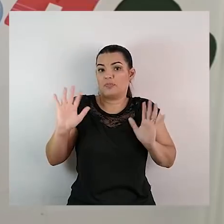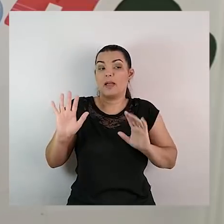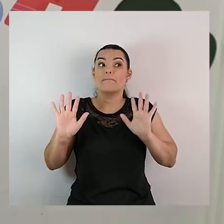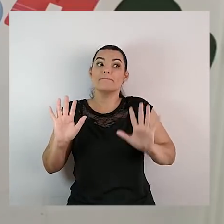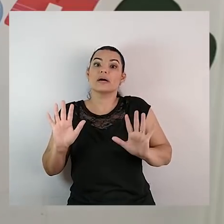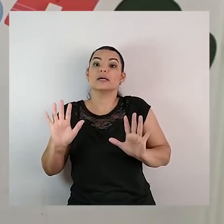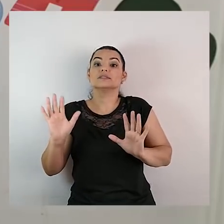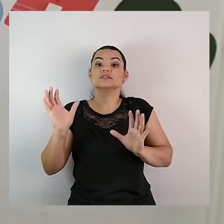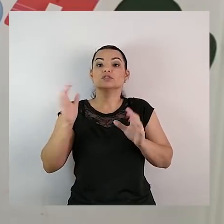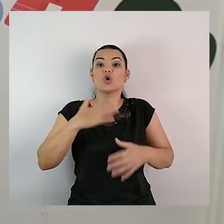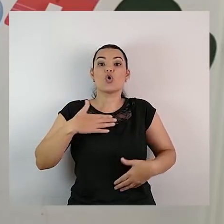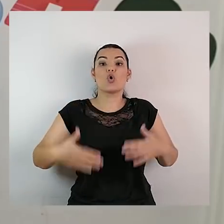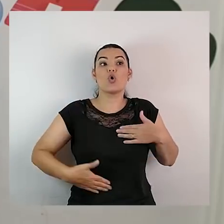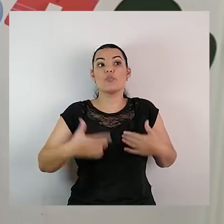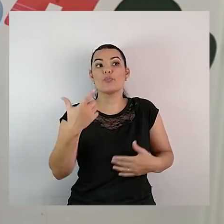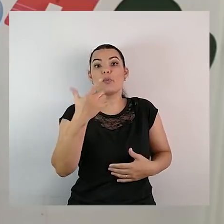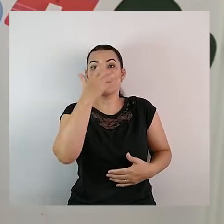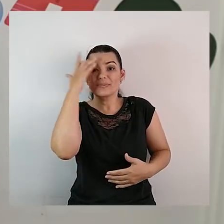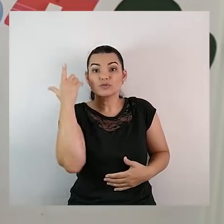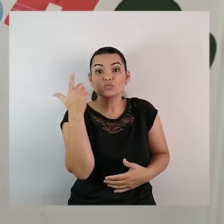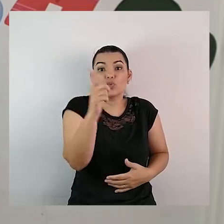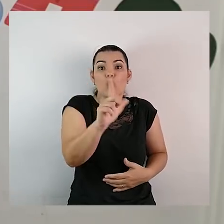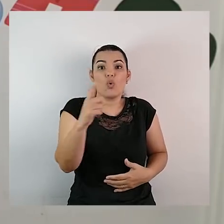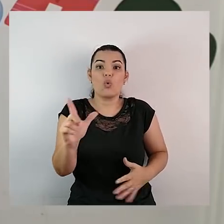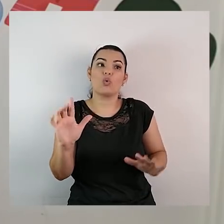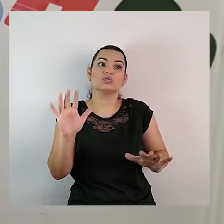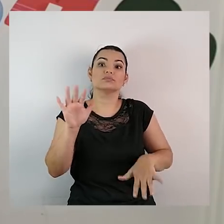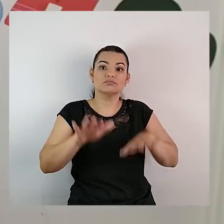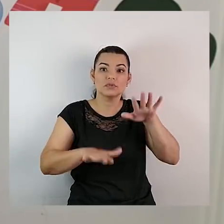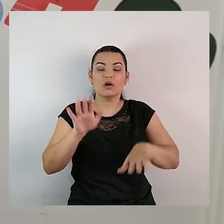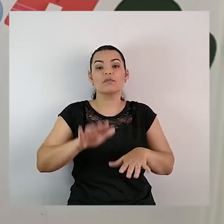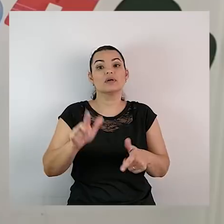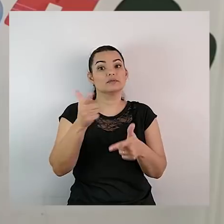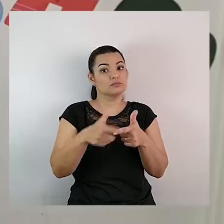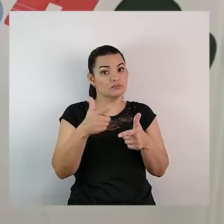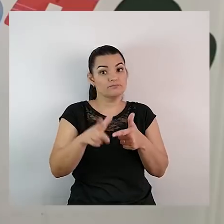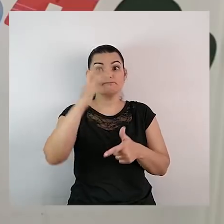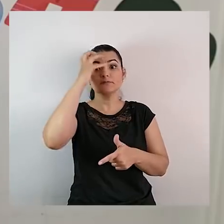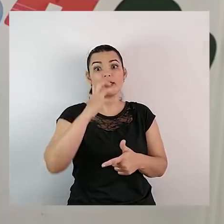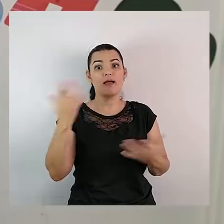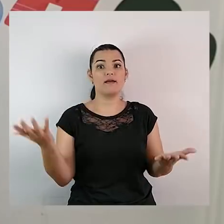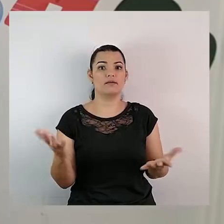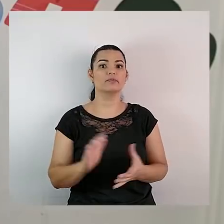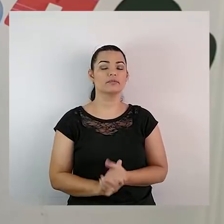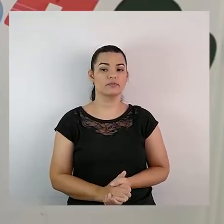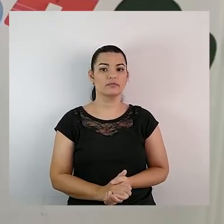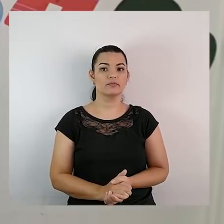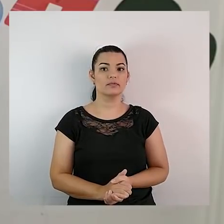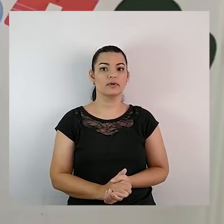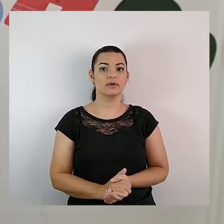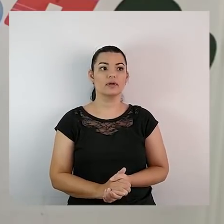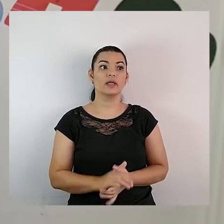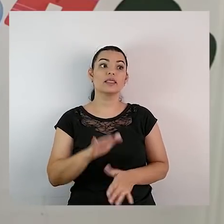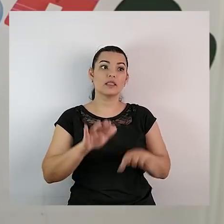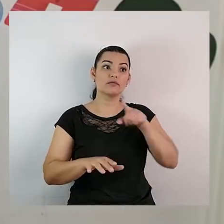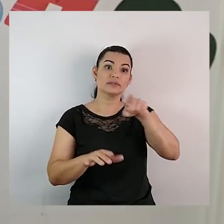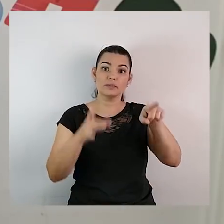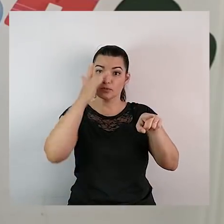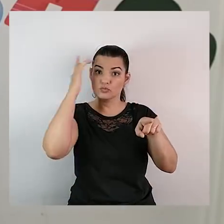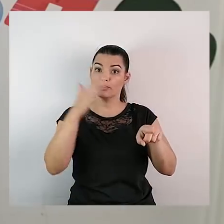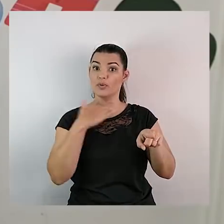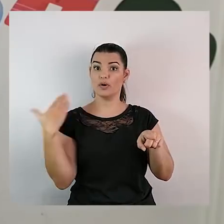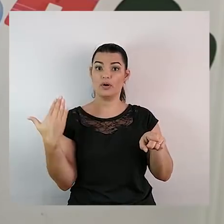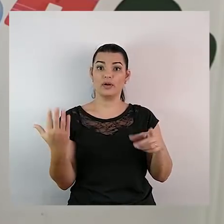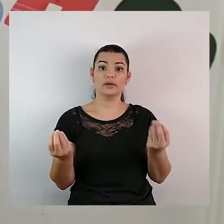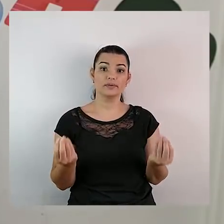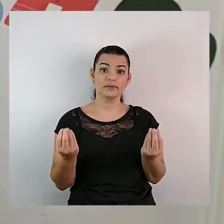outras pessoas, ele pode causar um grande estrago, inclusive levando a pessoa à